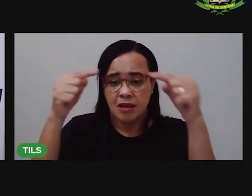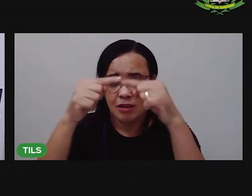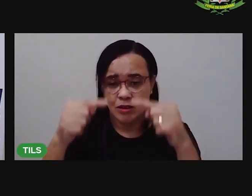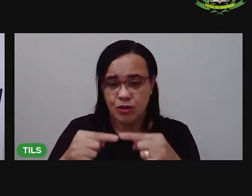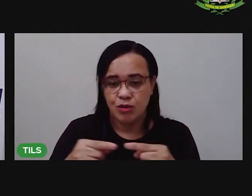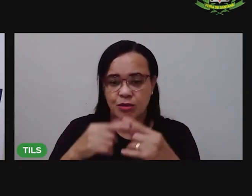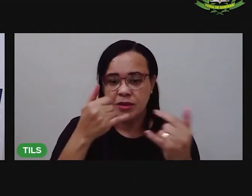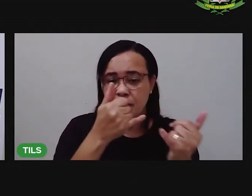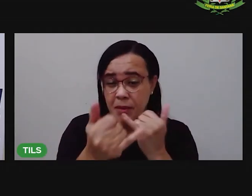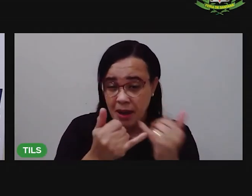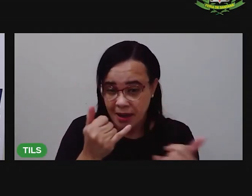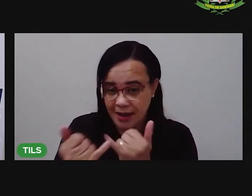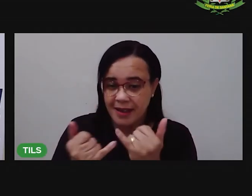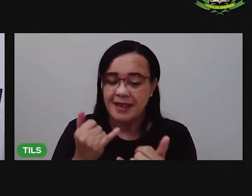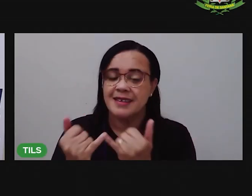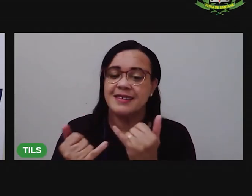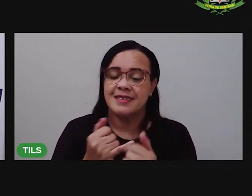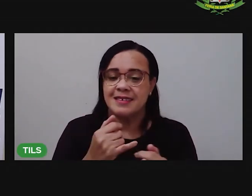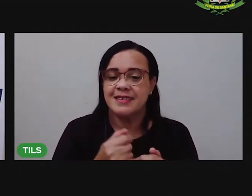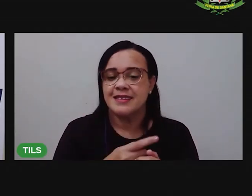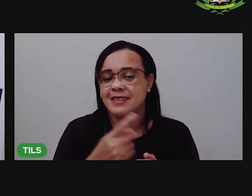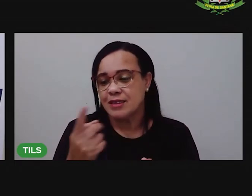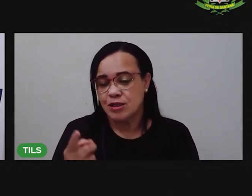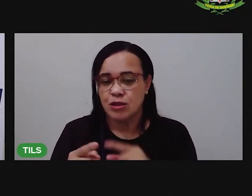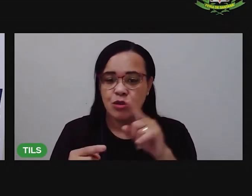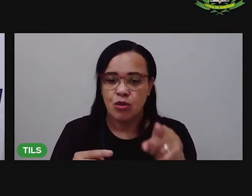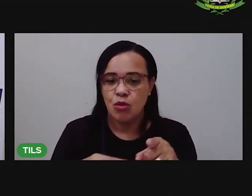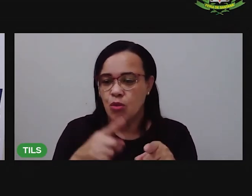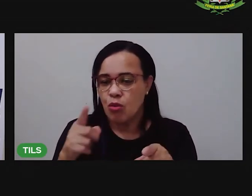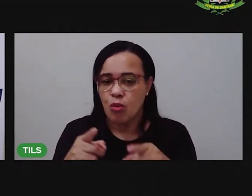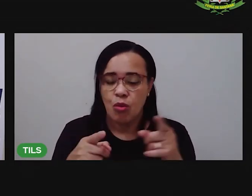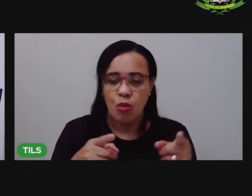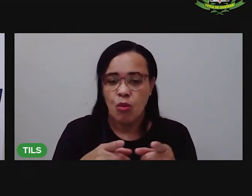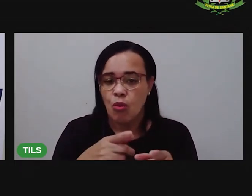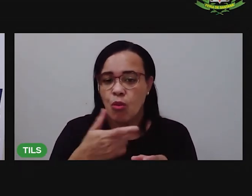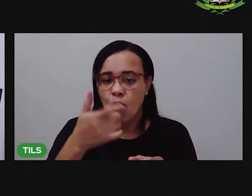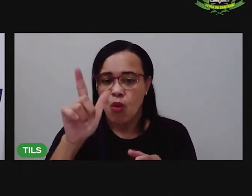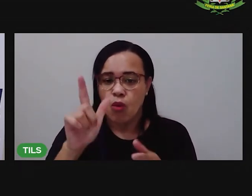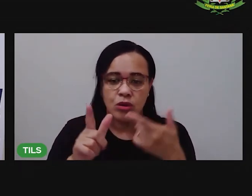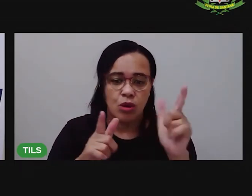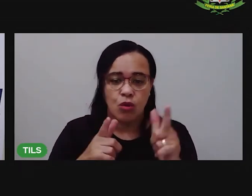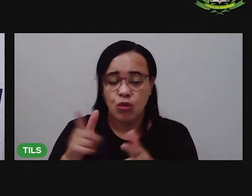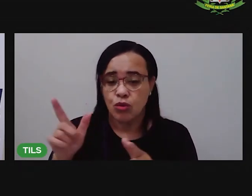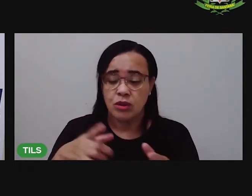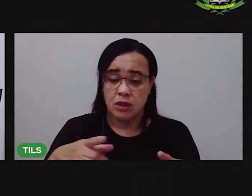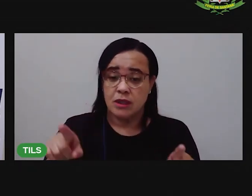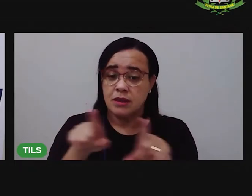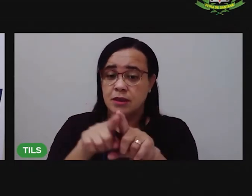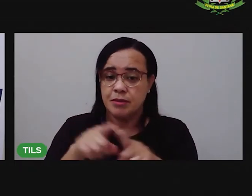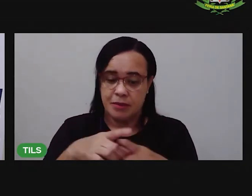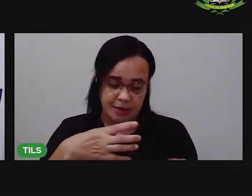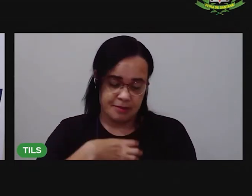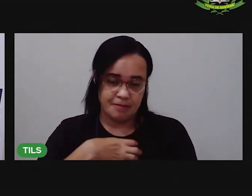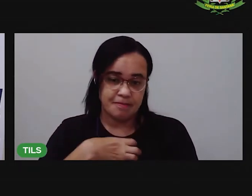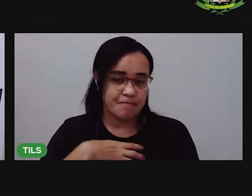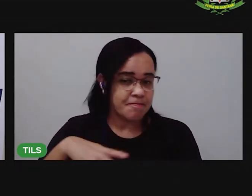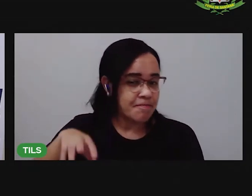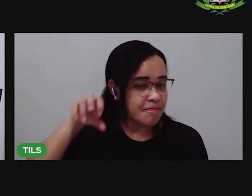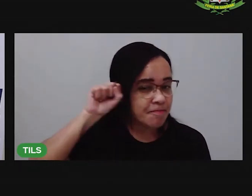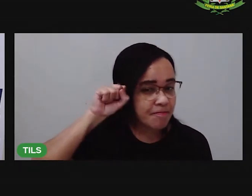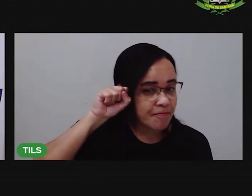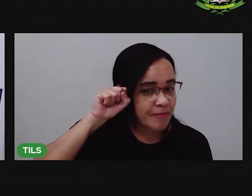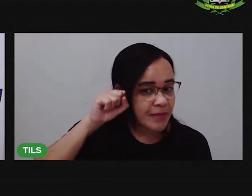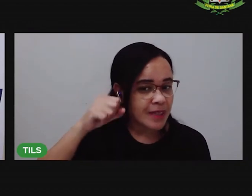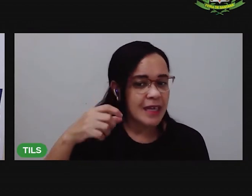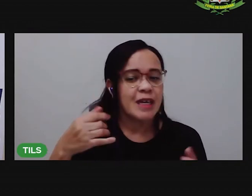palavras. A gente viu ali a combinação de sons entre as palavras. Eu espero que você